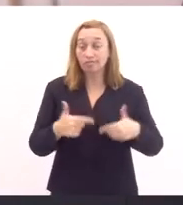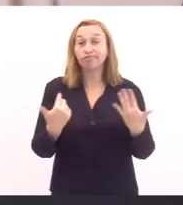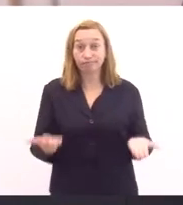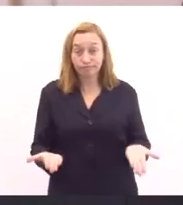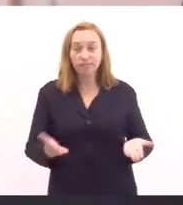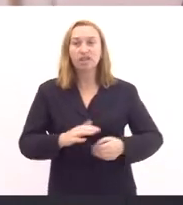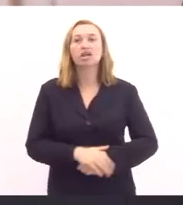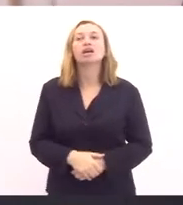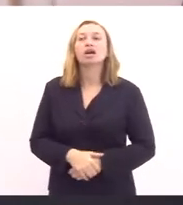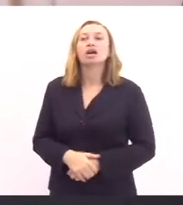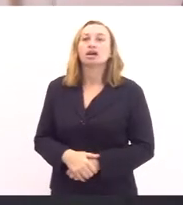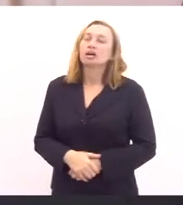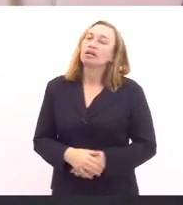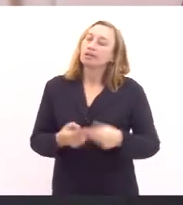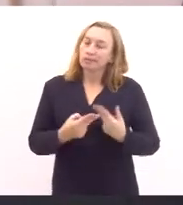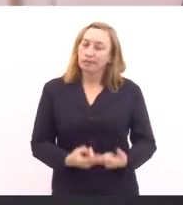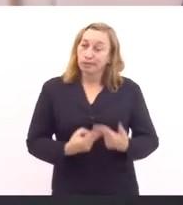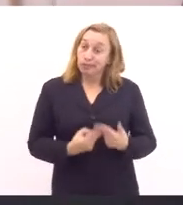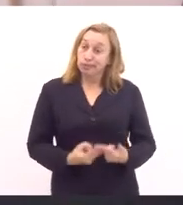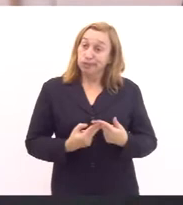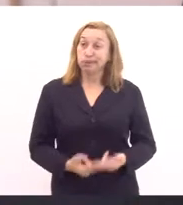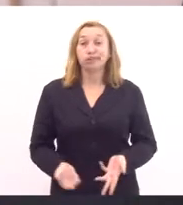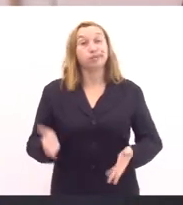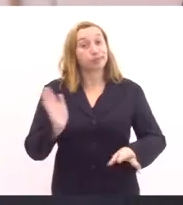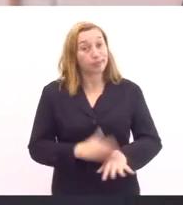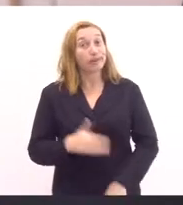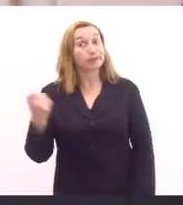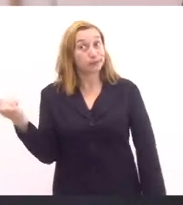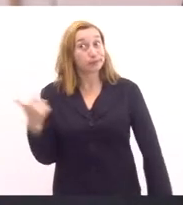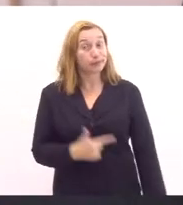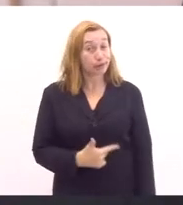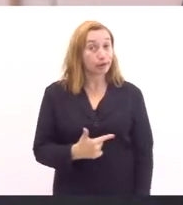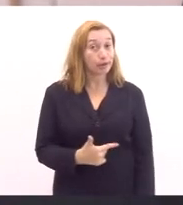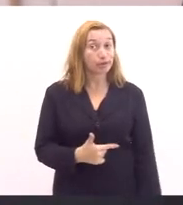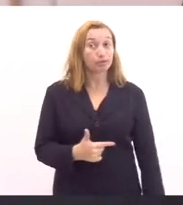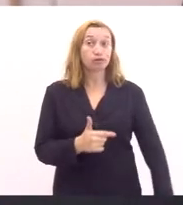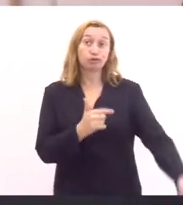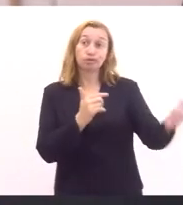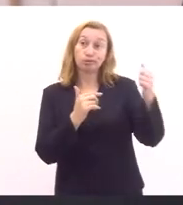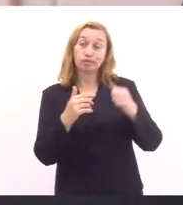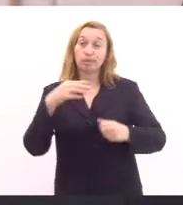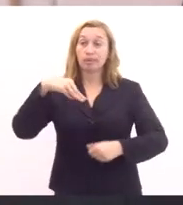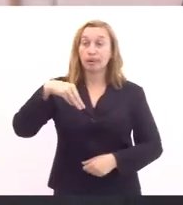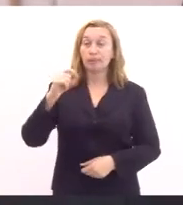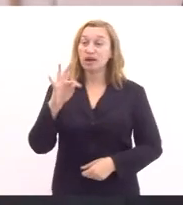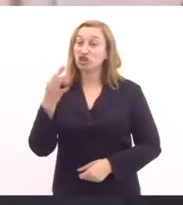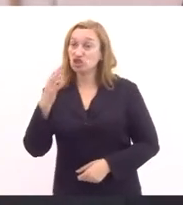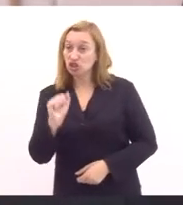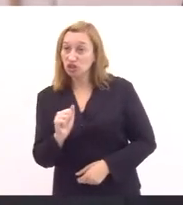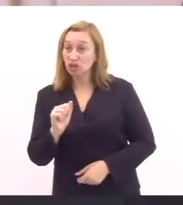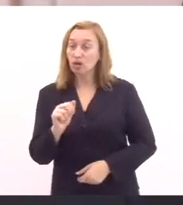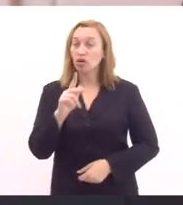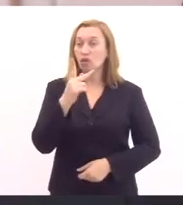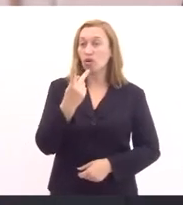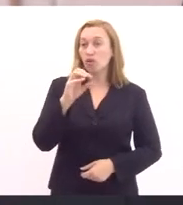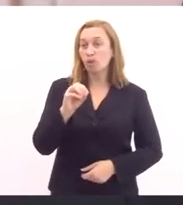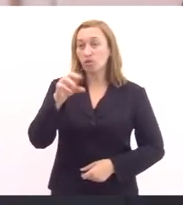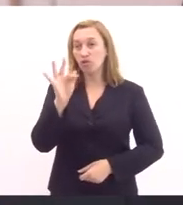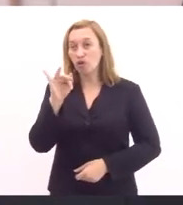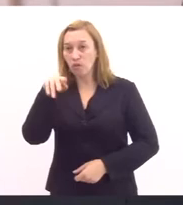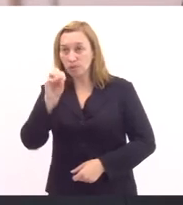então gente tem que ser mais paciente do que os machistas os homofóbicos os